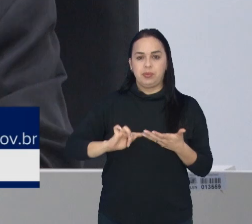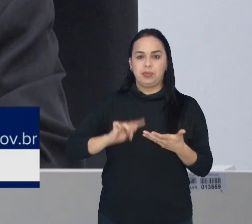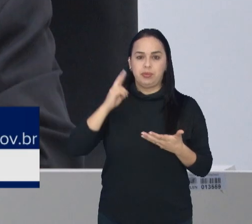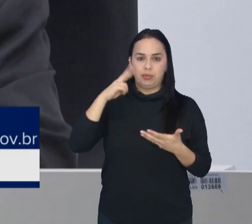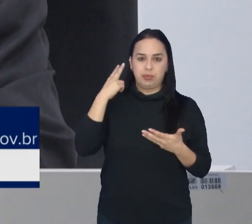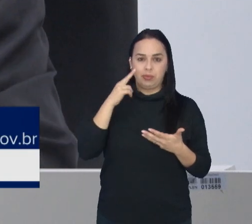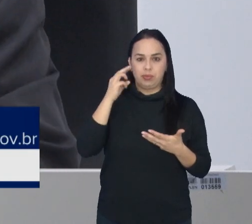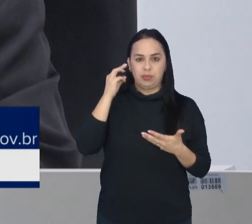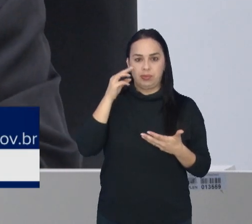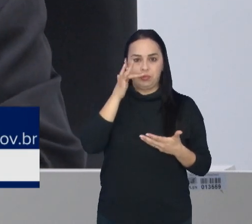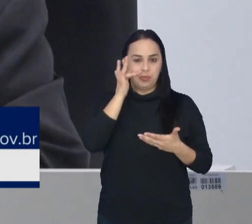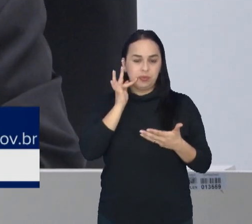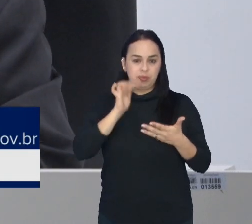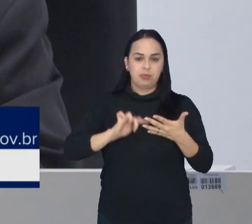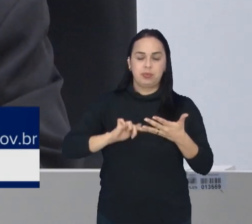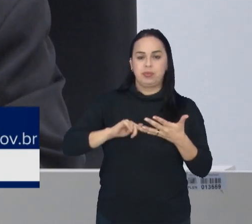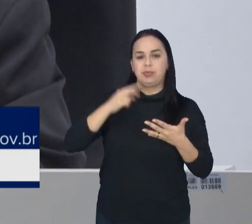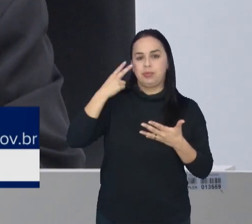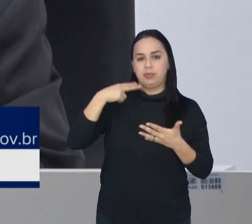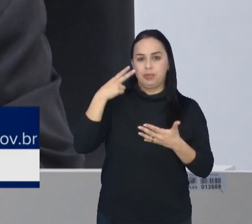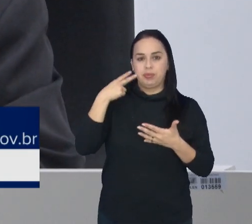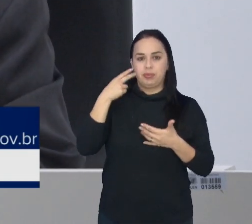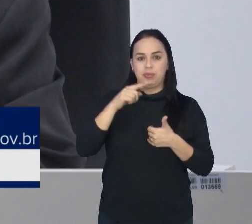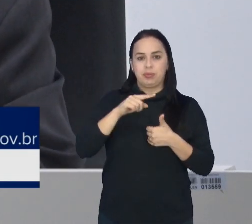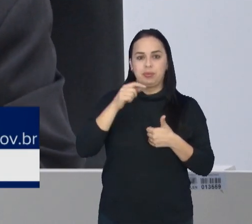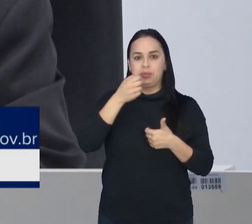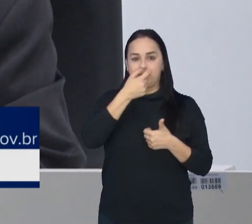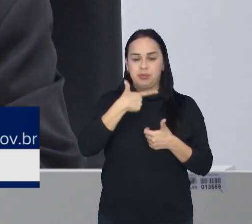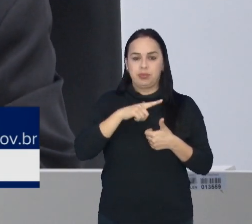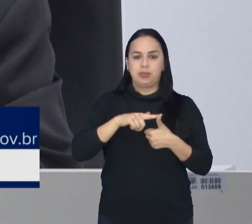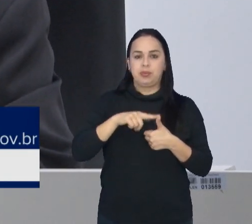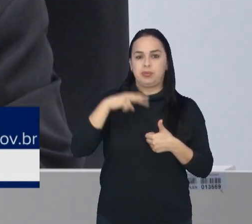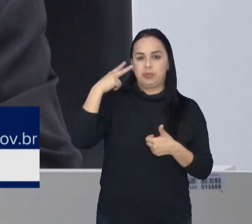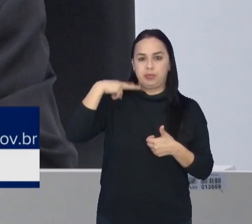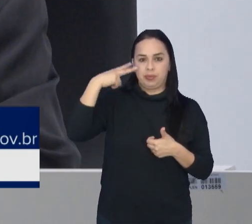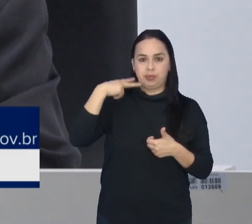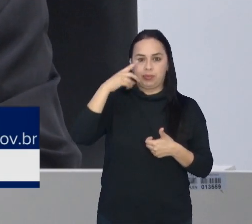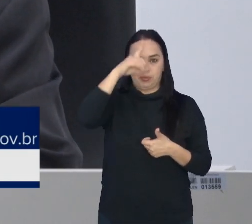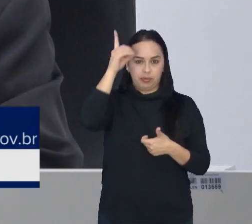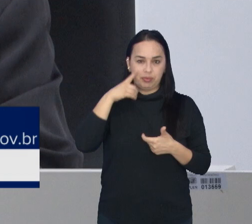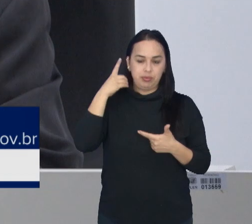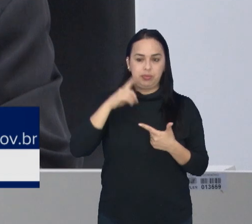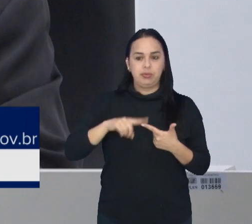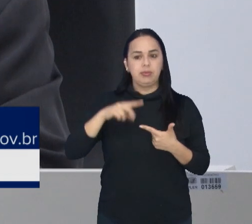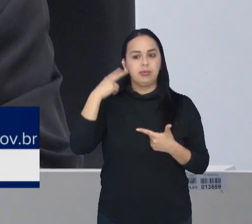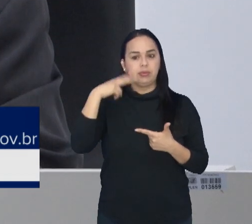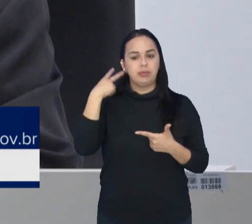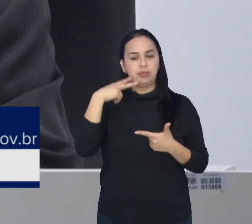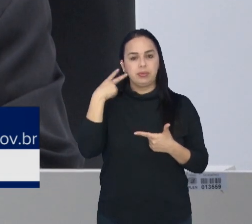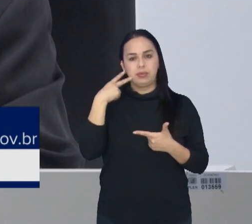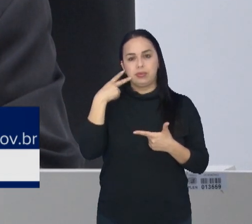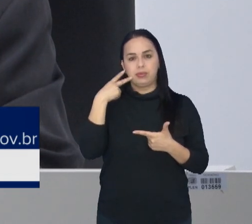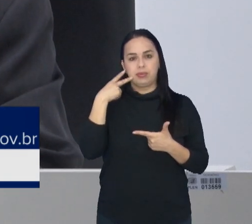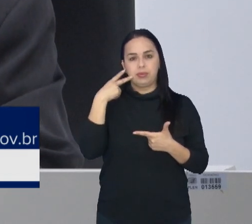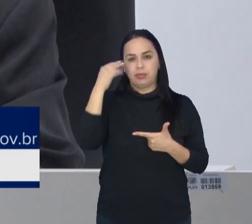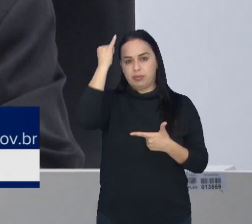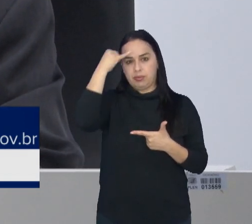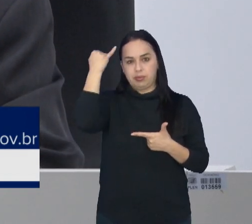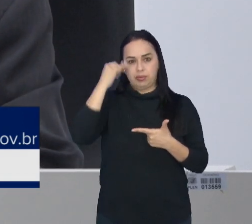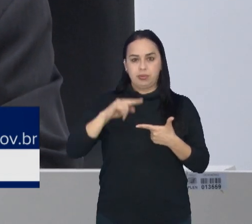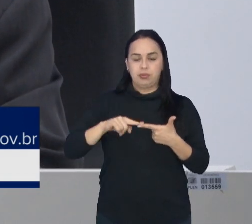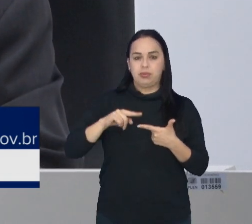vereador Fabião Zagueiro, vereador Roberto do Eleven, vereadora Dulce Rita, vereador Dr. José